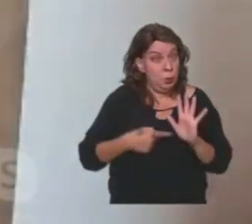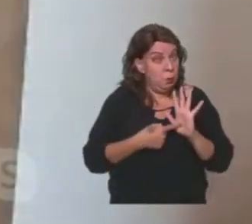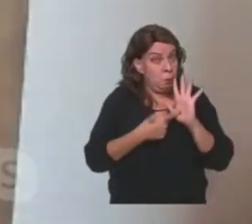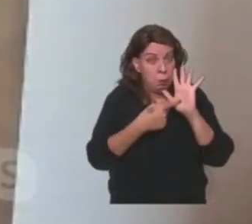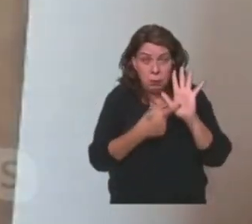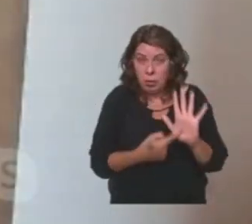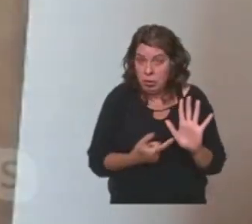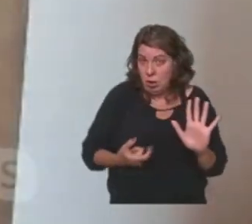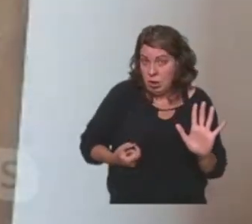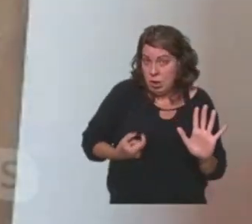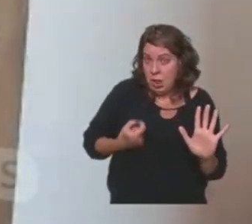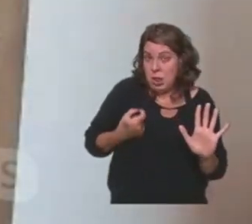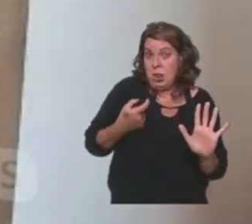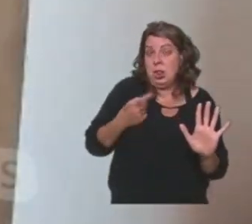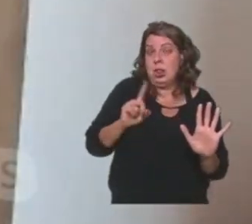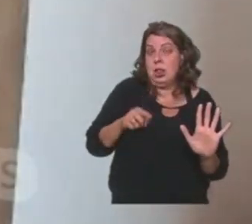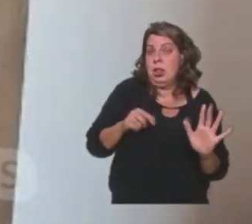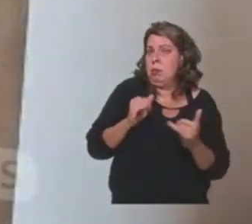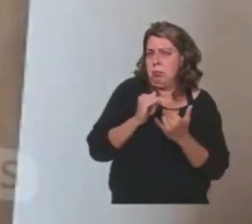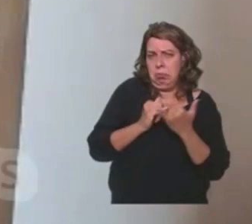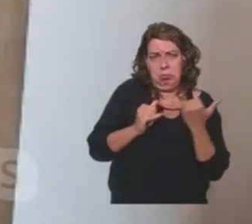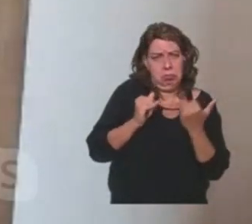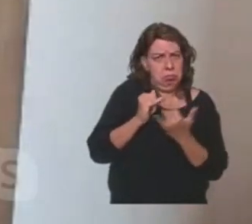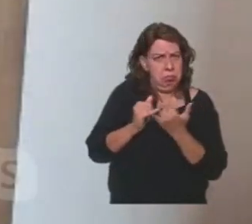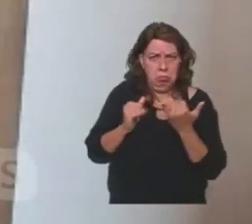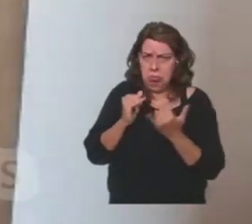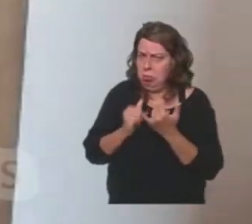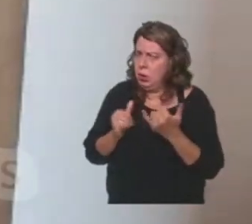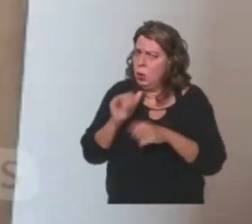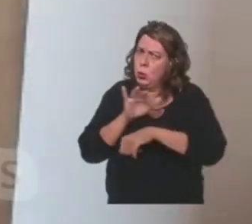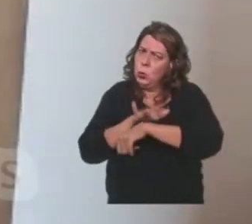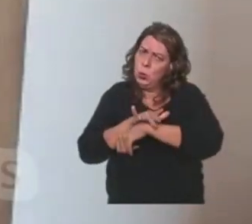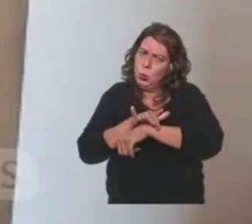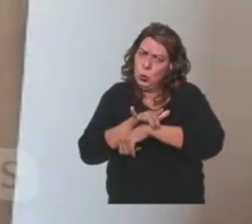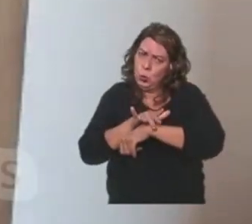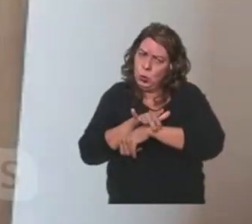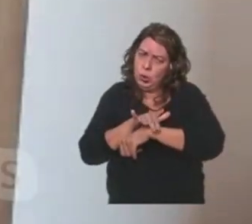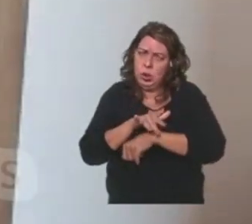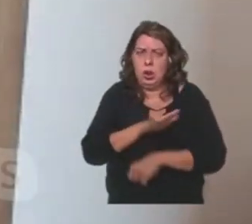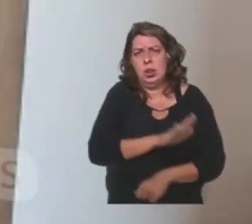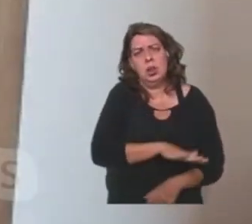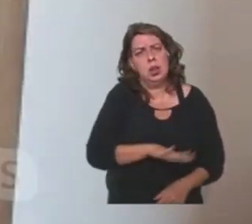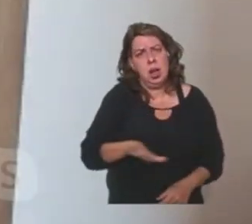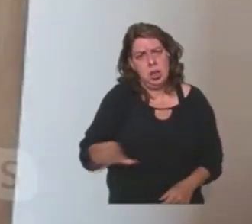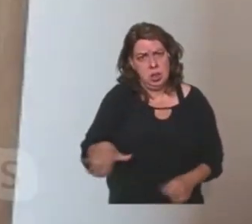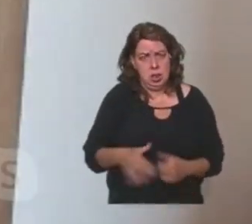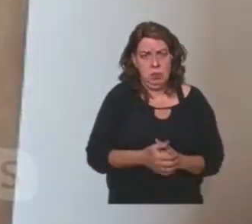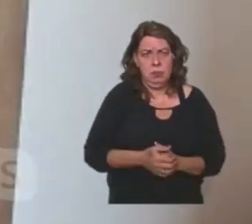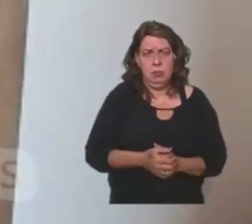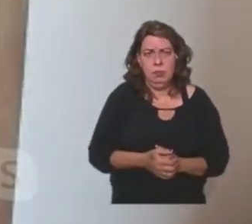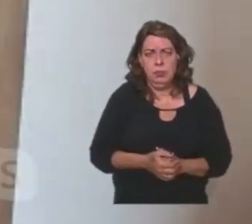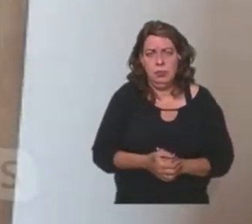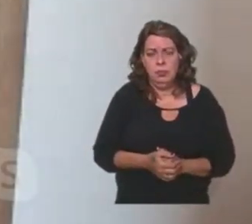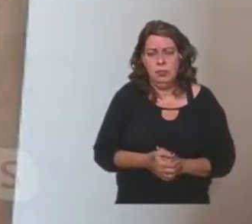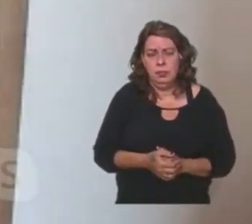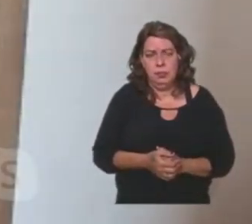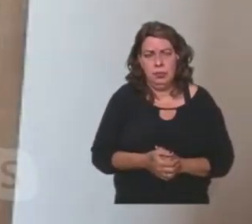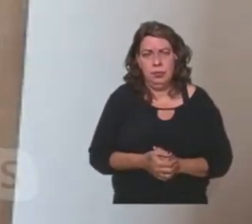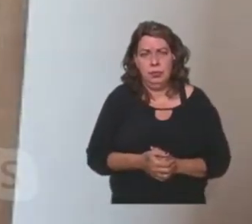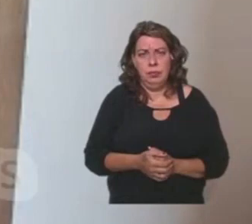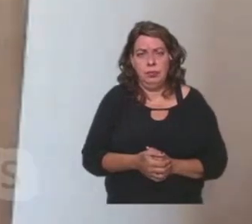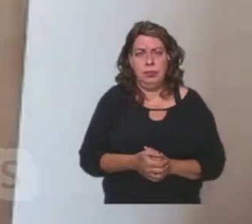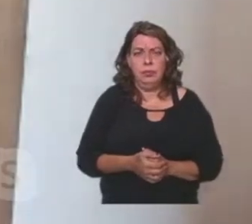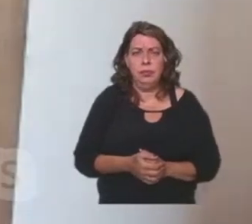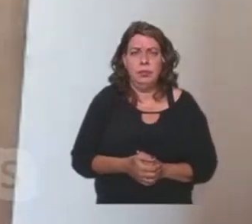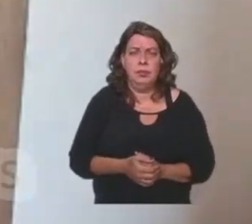qualquer câncer infanto-juvenil, eles são semelhantes, claro, a qualquer doença infantil. E esse, o que a gente chama aqui,